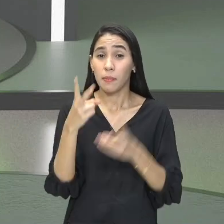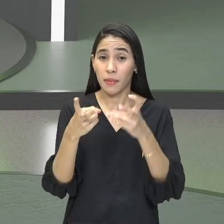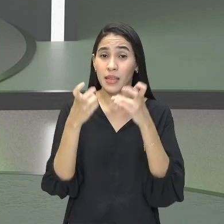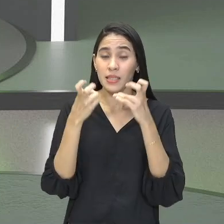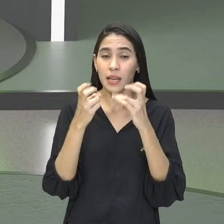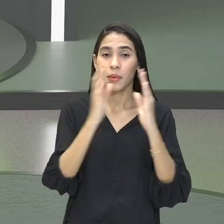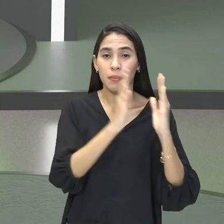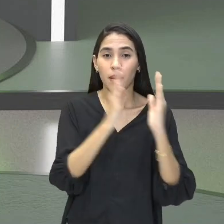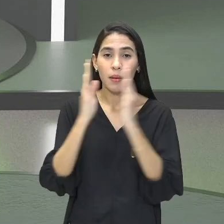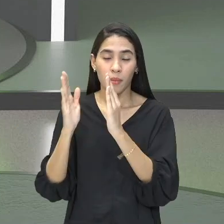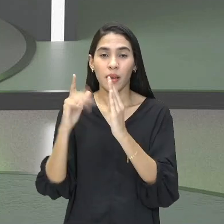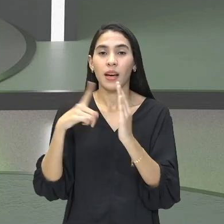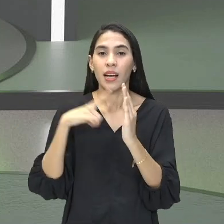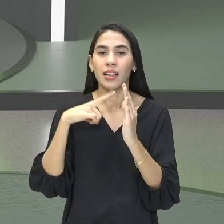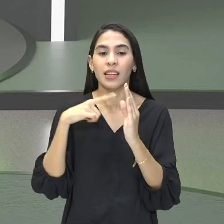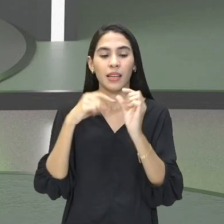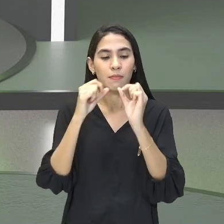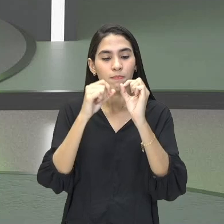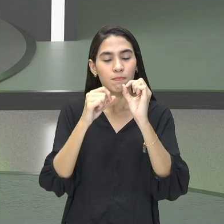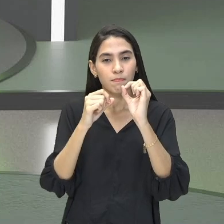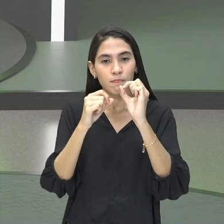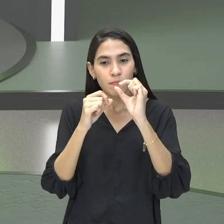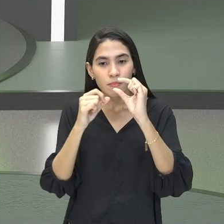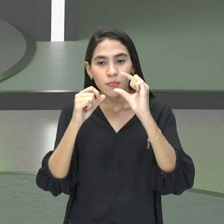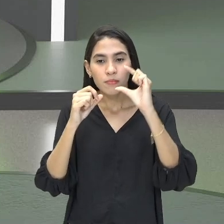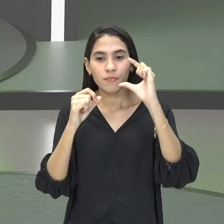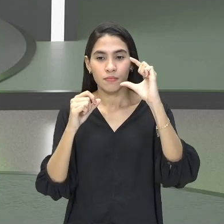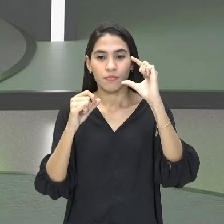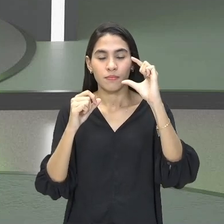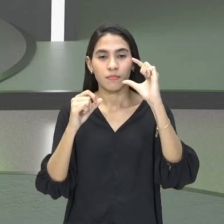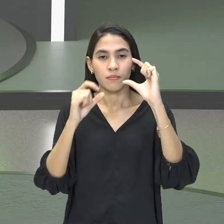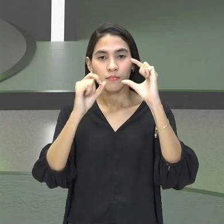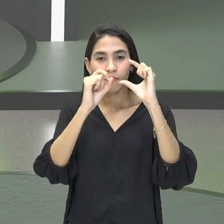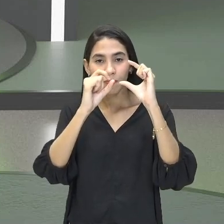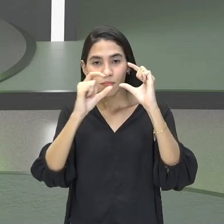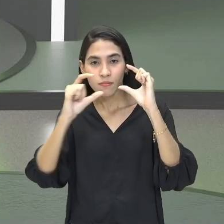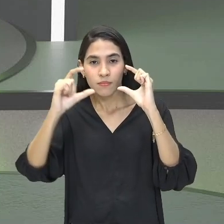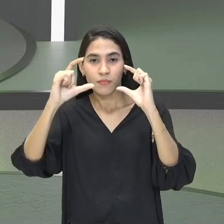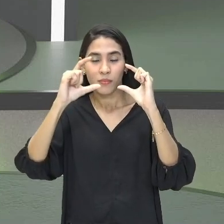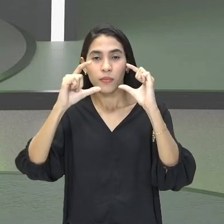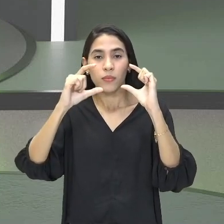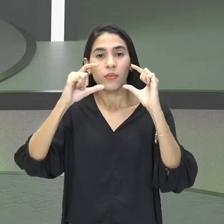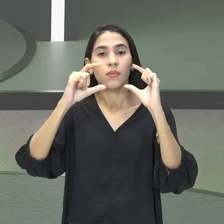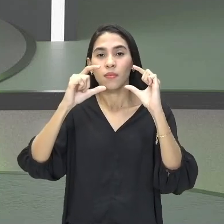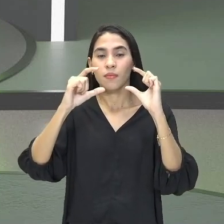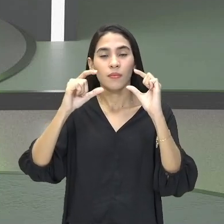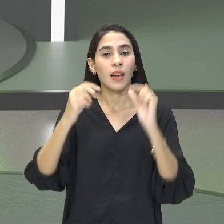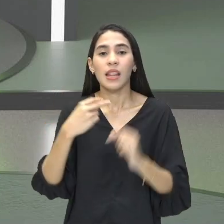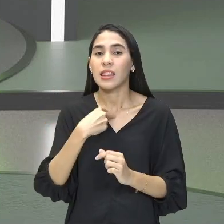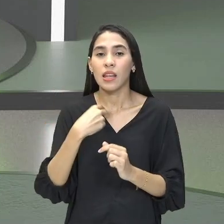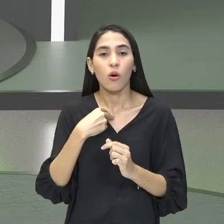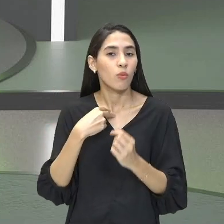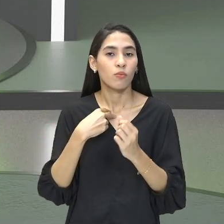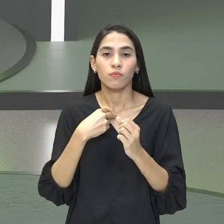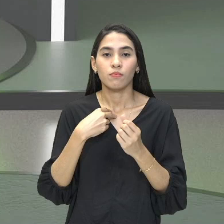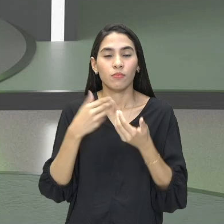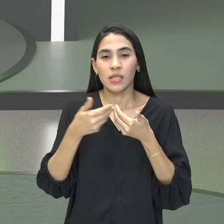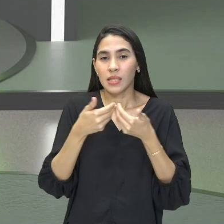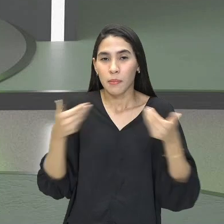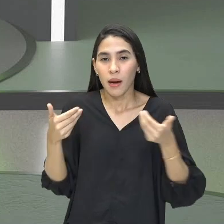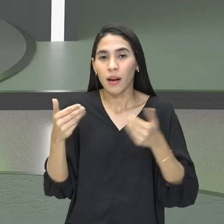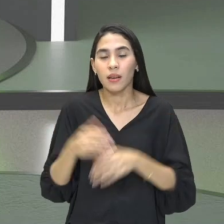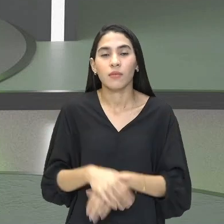das soluções, elas já têm umas partículas bem maiores. Também elas não se sedimentam, tá?